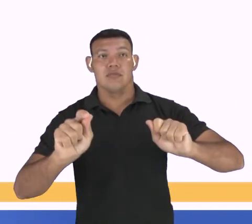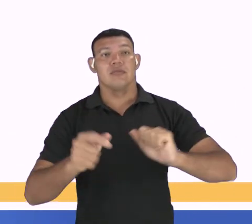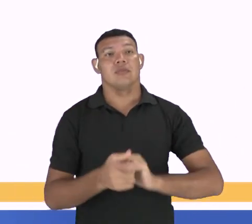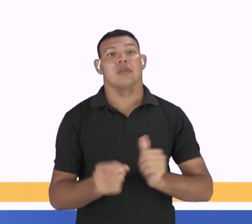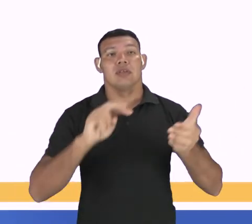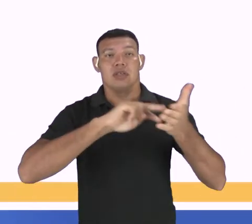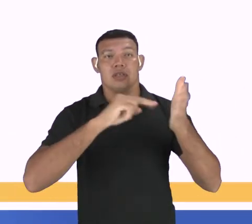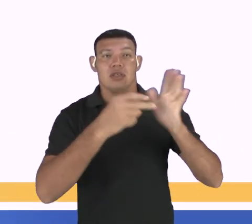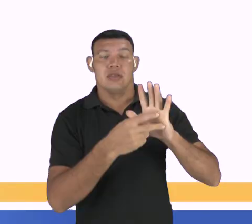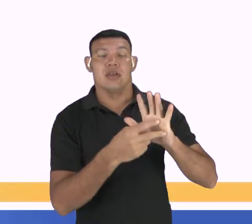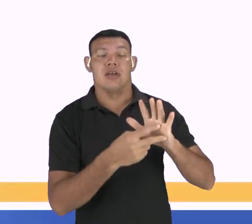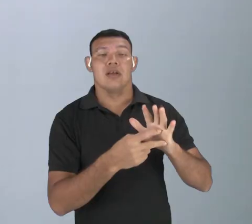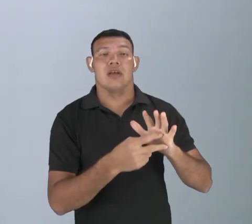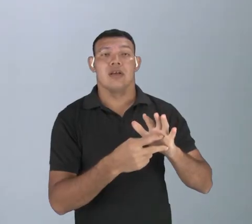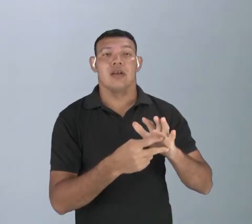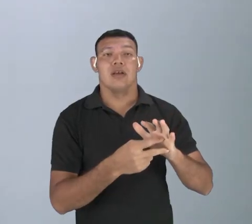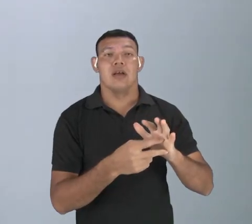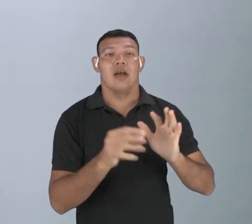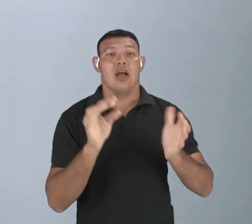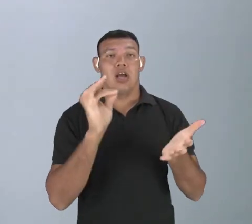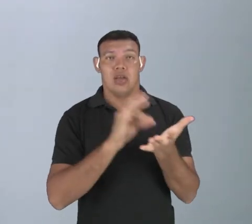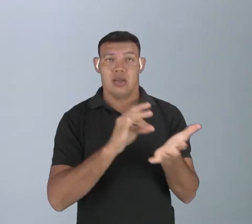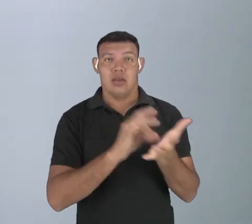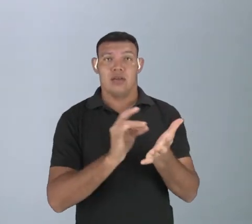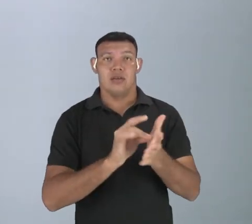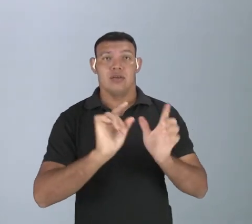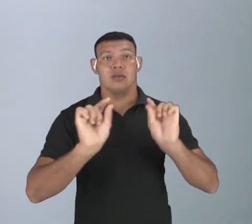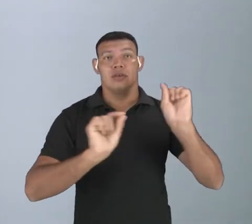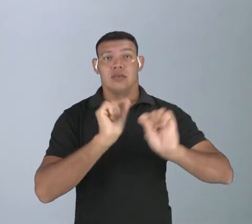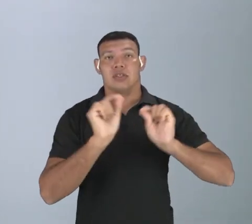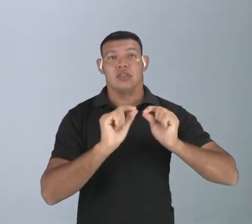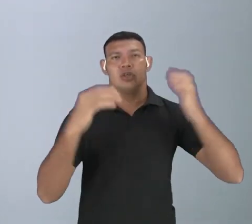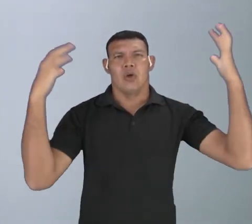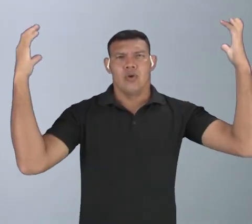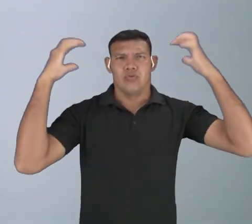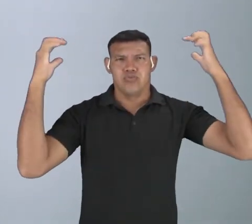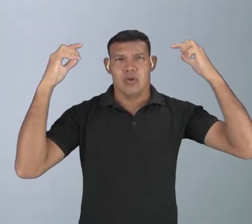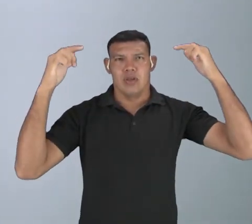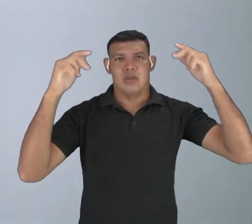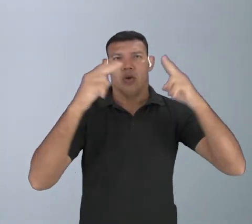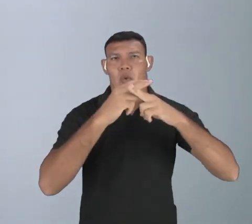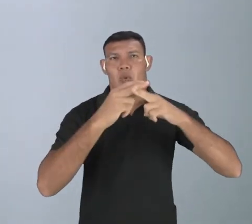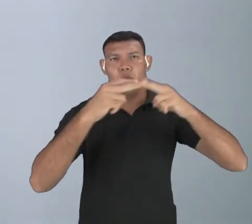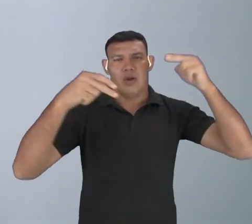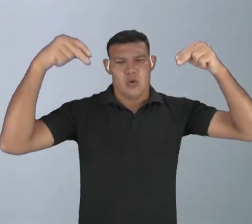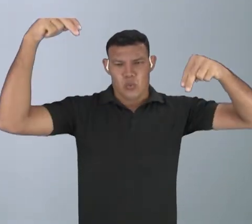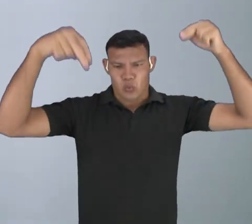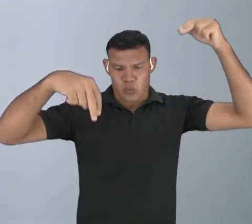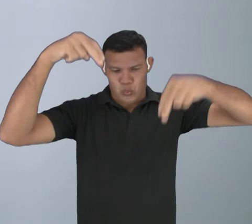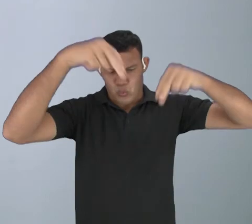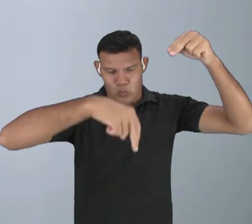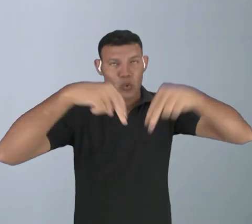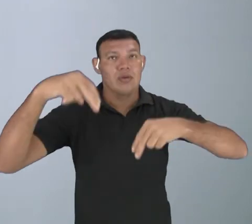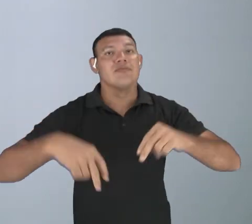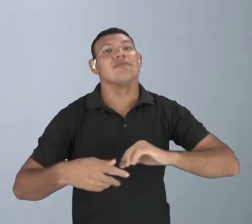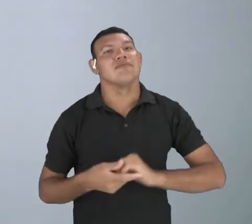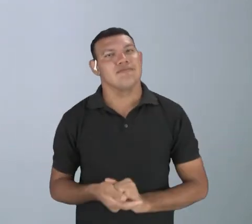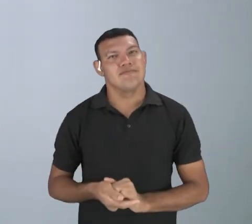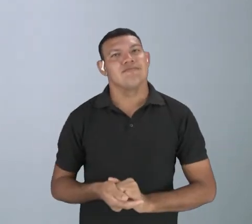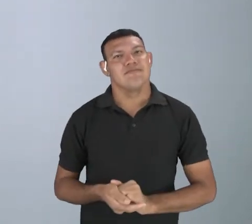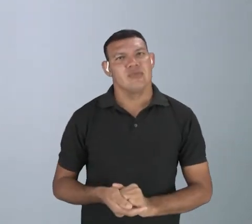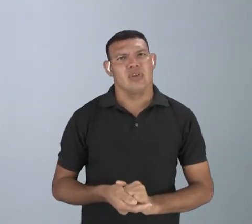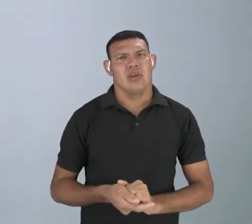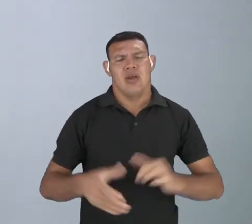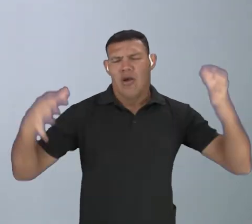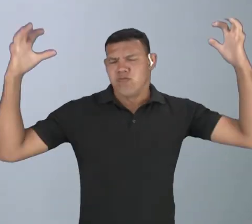acertou. Aqui no Brasil nós não usamos o It's raining cats and dogs, mas a gente costuma dizer está chovendo canivete, né? Ou seja,